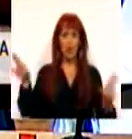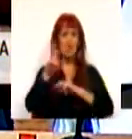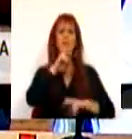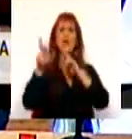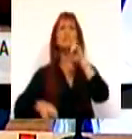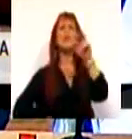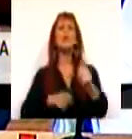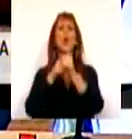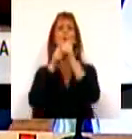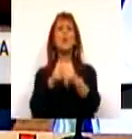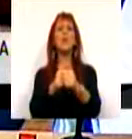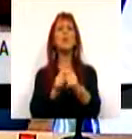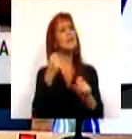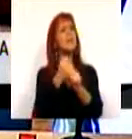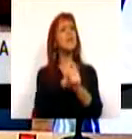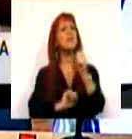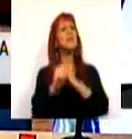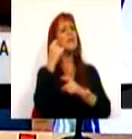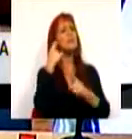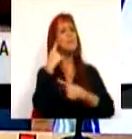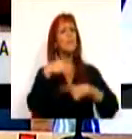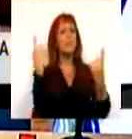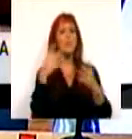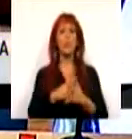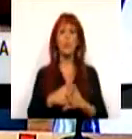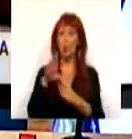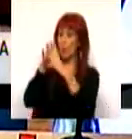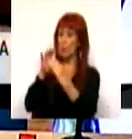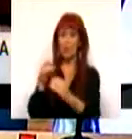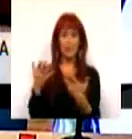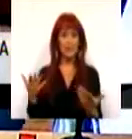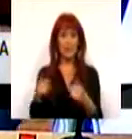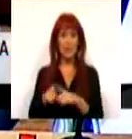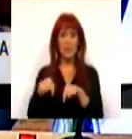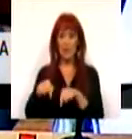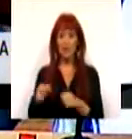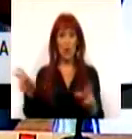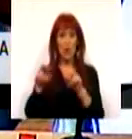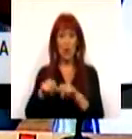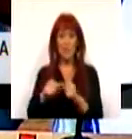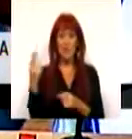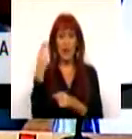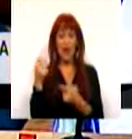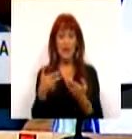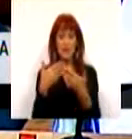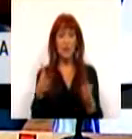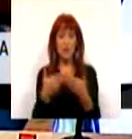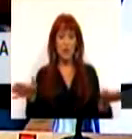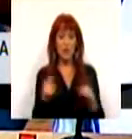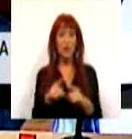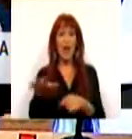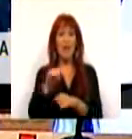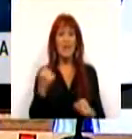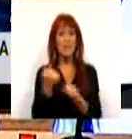resposta ao cumprimento da sua missão de serviço público. O modelo abre-se a novas áreas artísticas, alarga e reestrutura